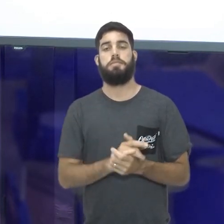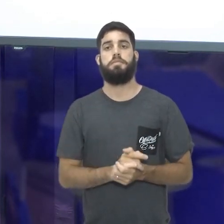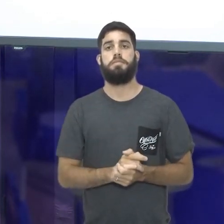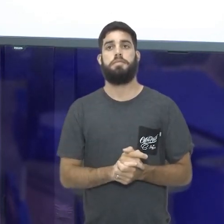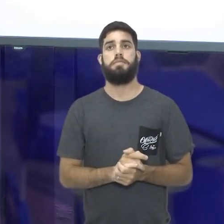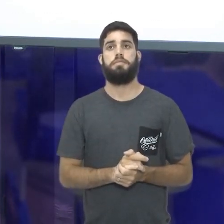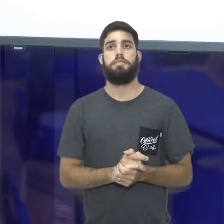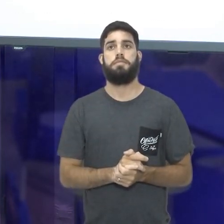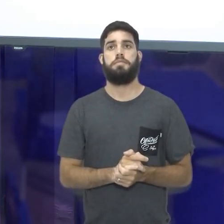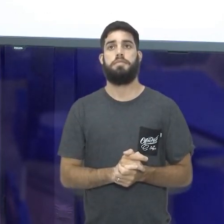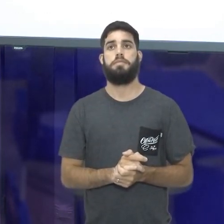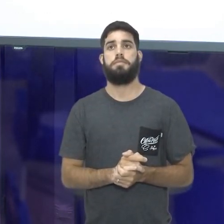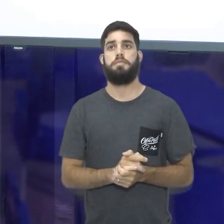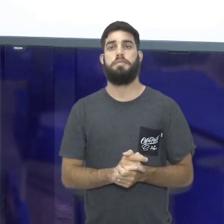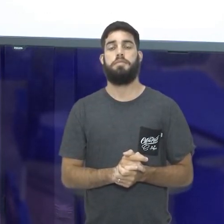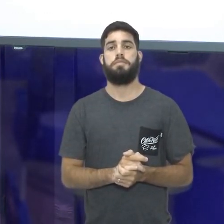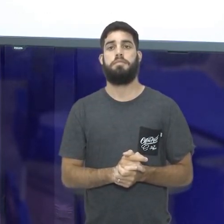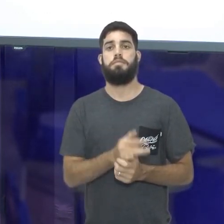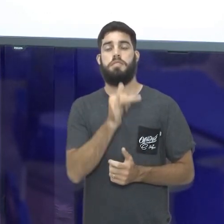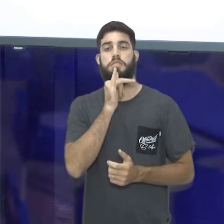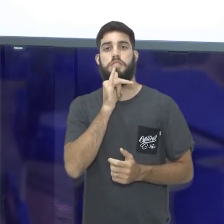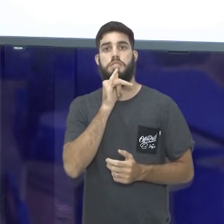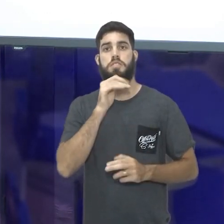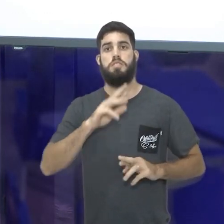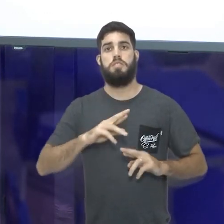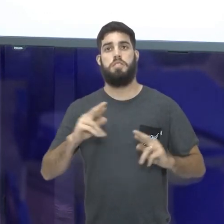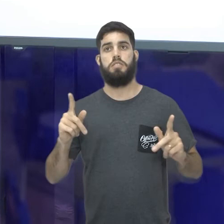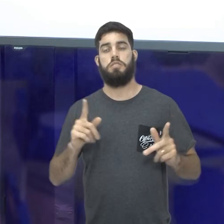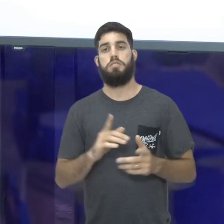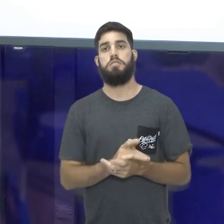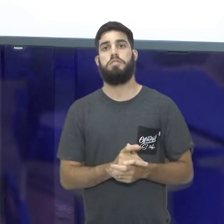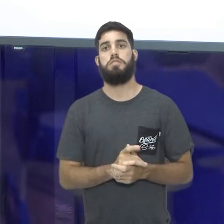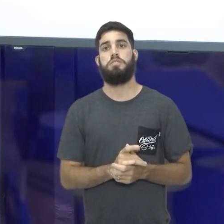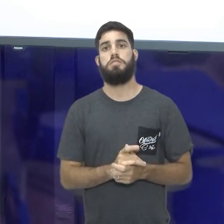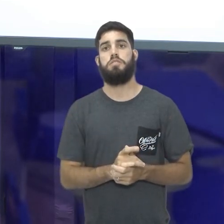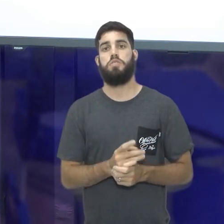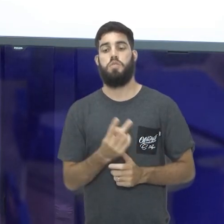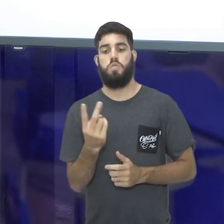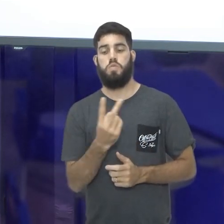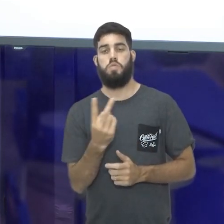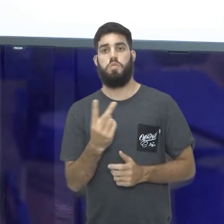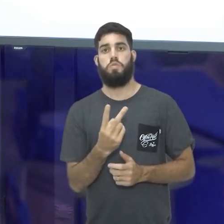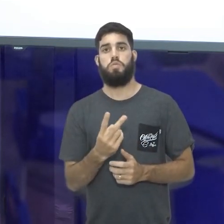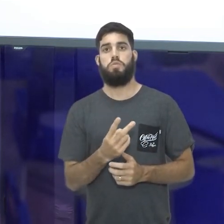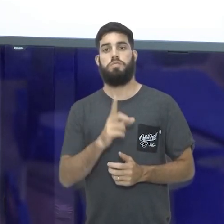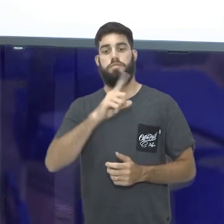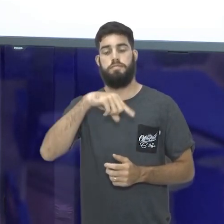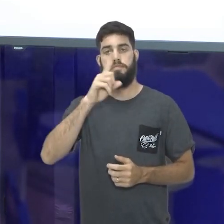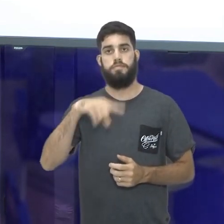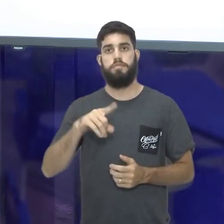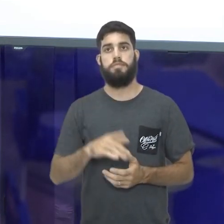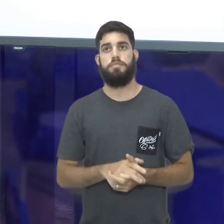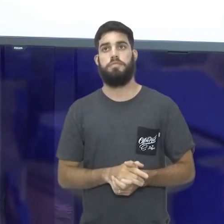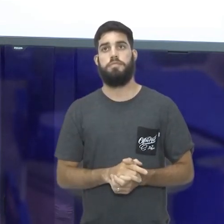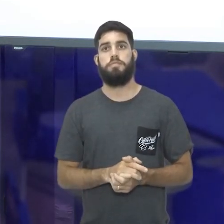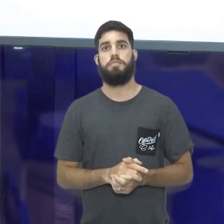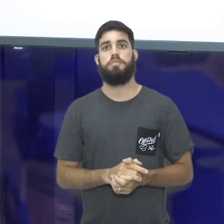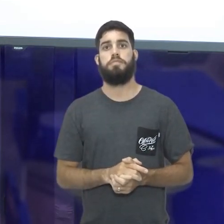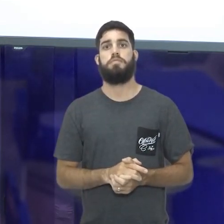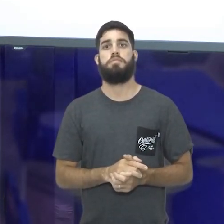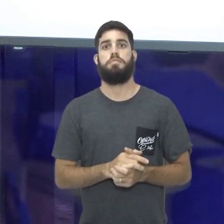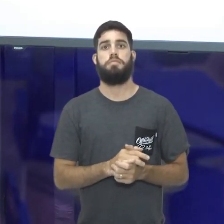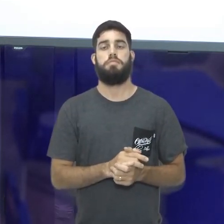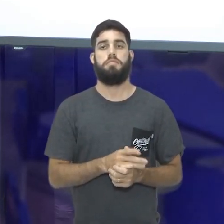No caso aqui, a primeira, nós temos uma diferença entre 2 variáveis, que vai ser justamente a diferença entre a quantidade de pacientes